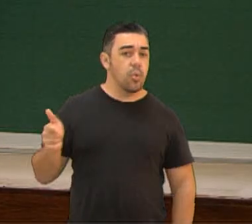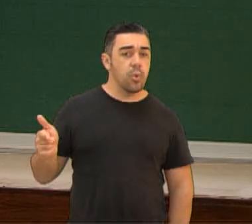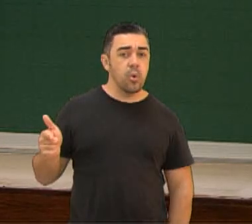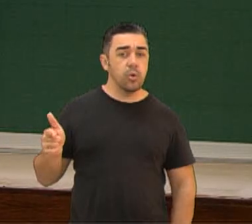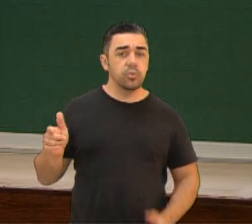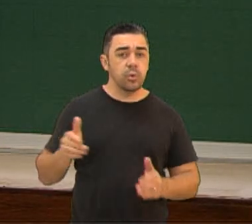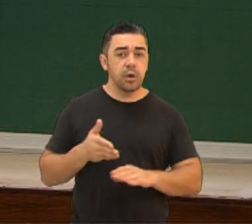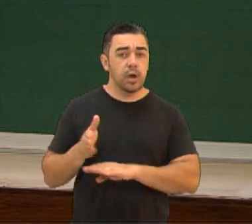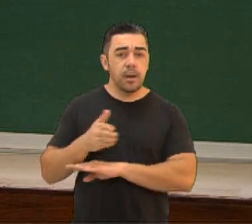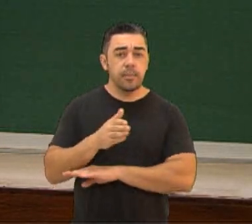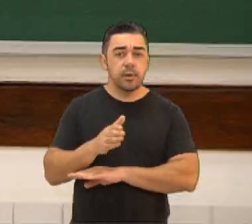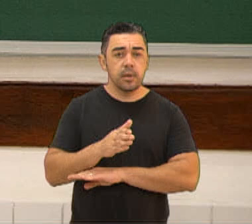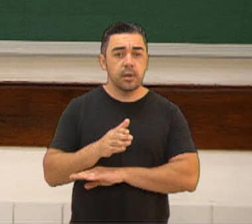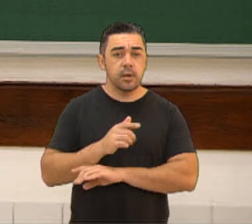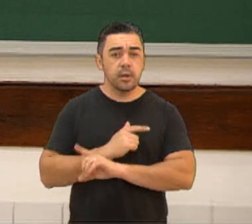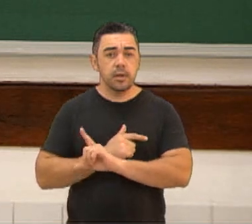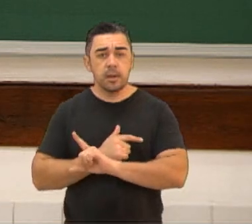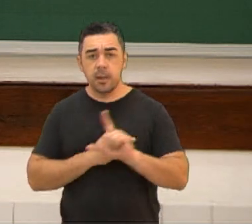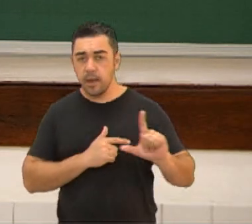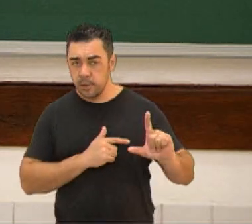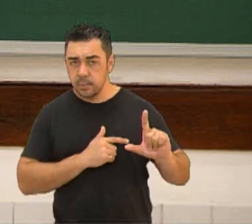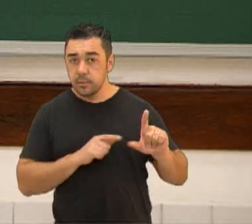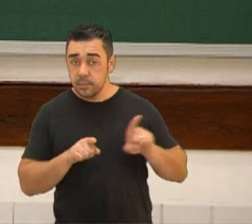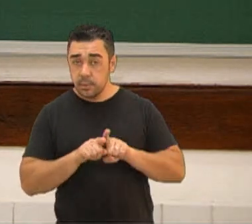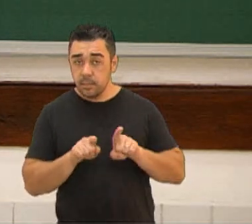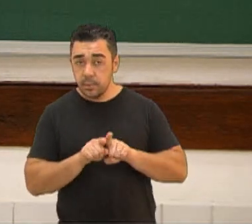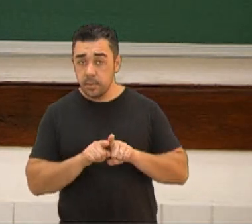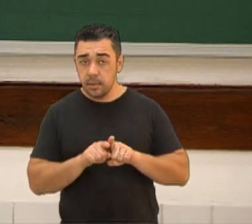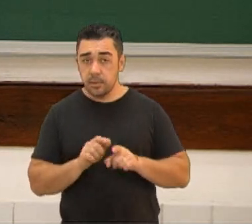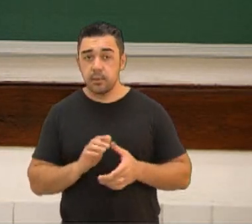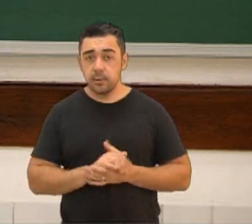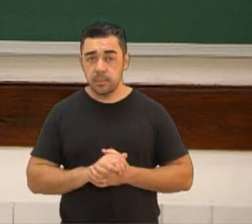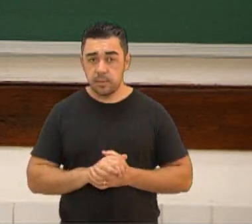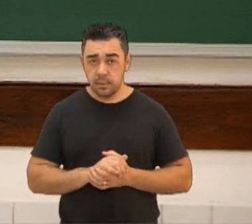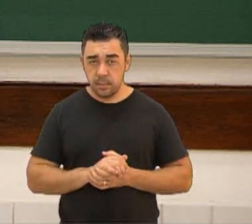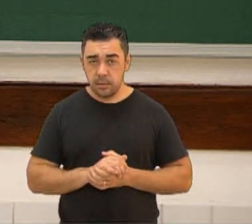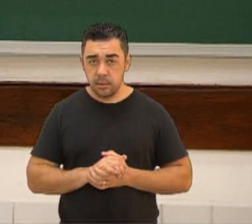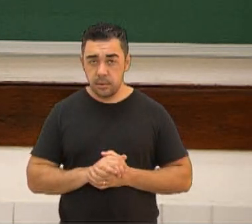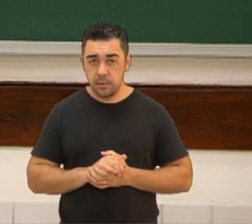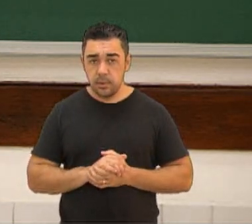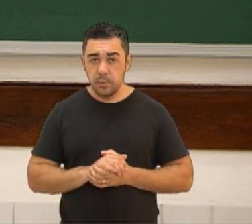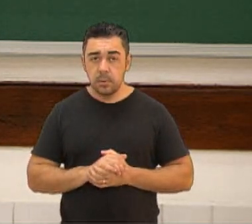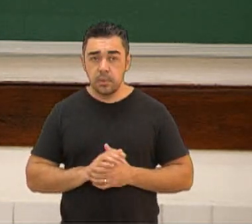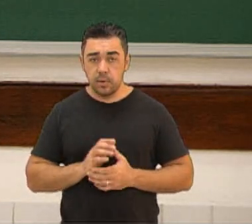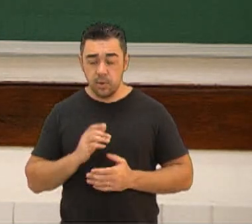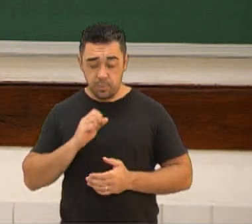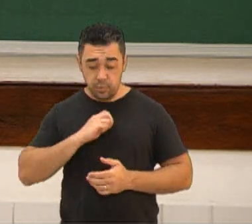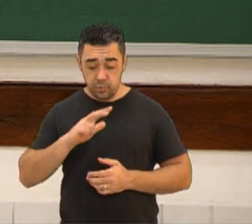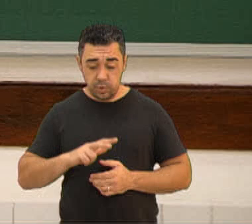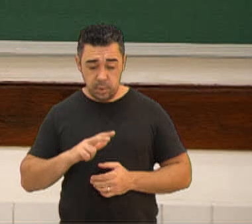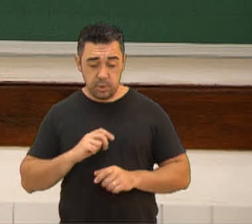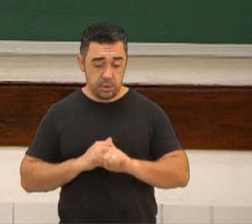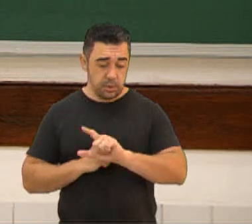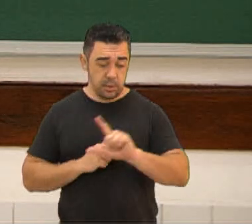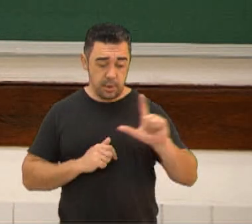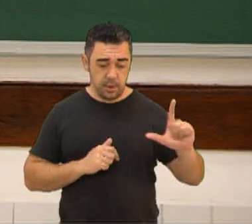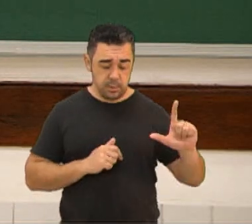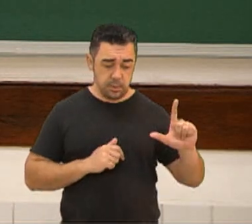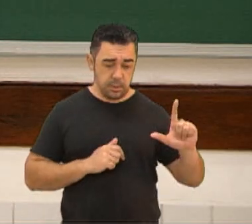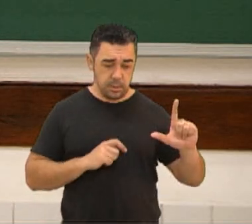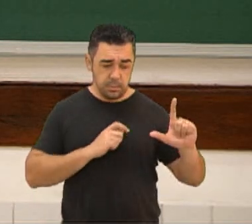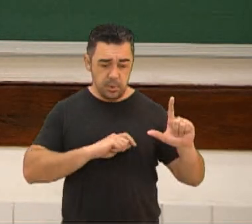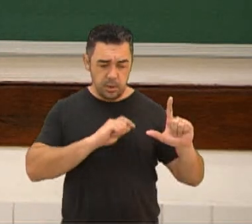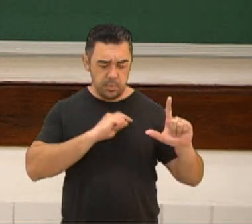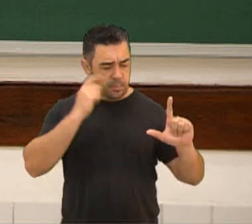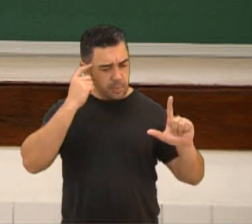caminho para o leste. E enquanto então portugueses previam ir para o leste, os espanhóis calcularam que eles